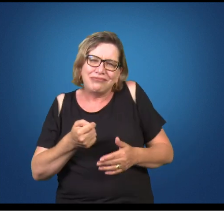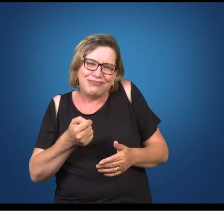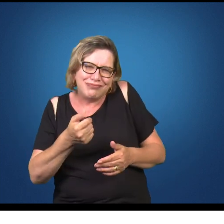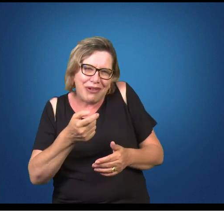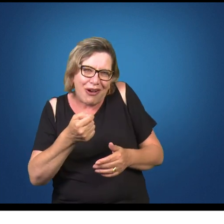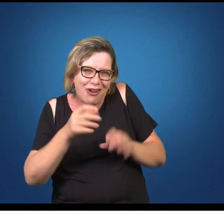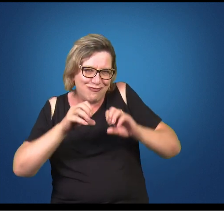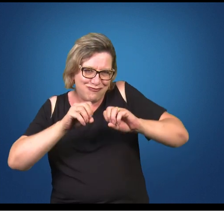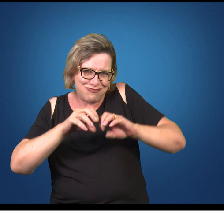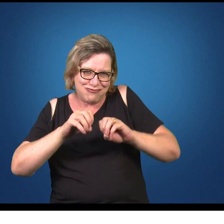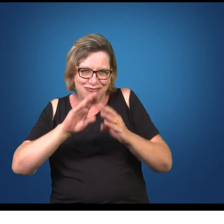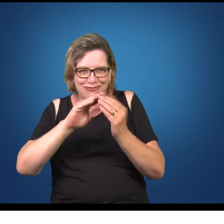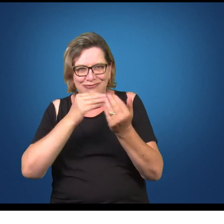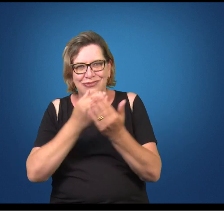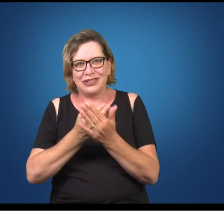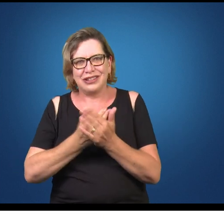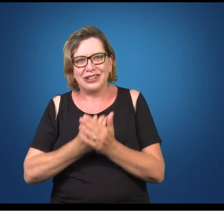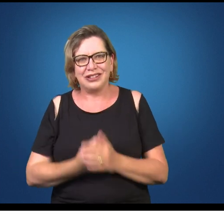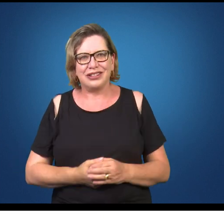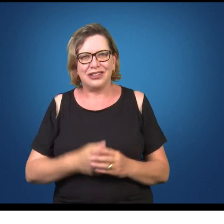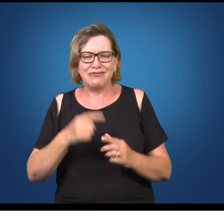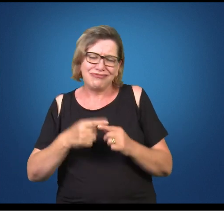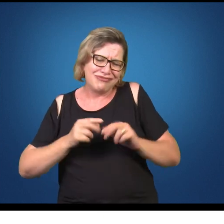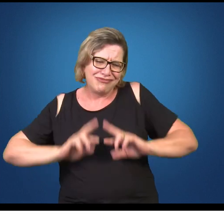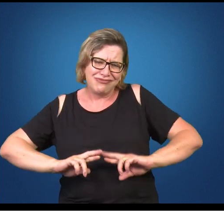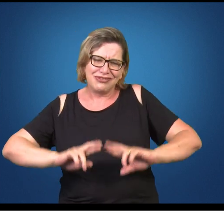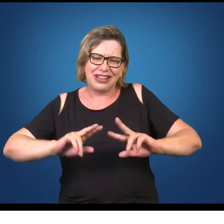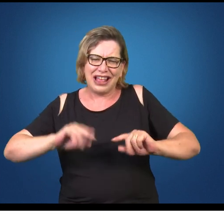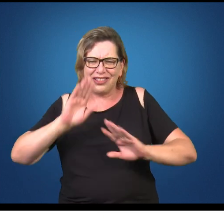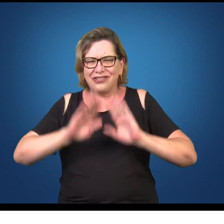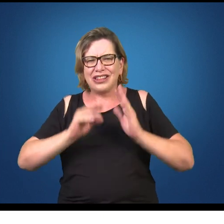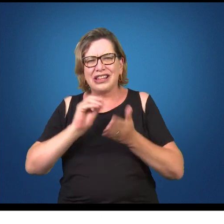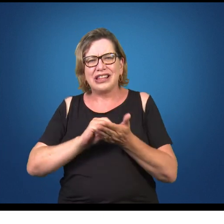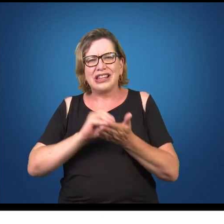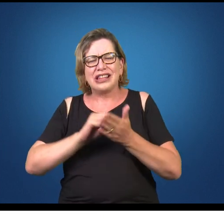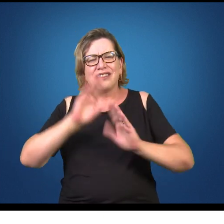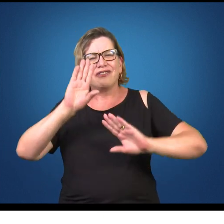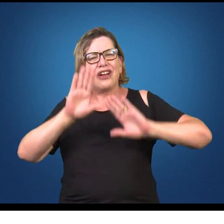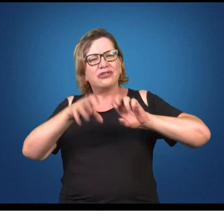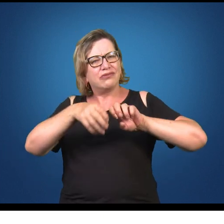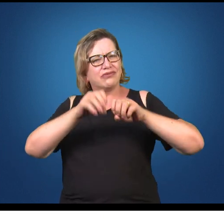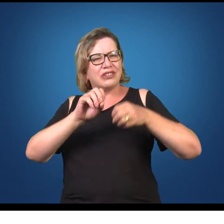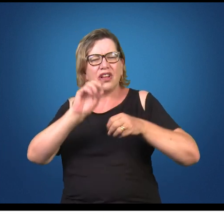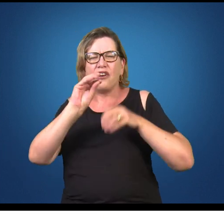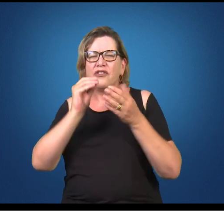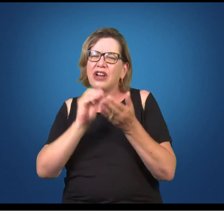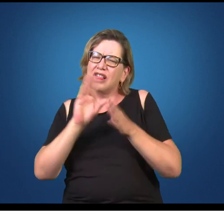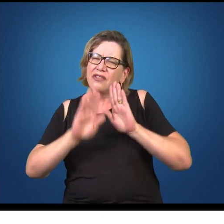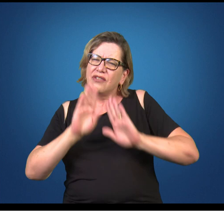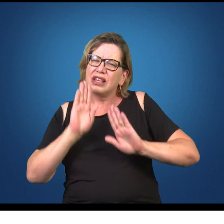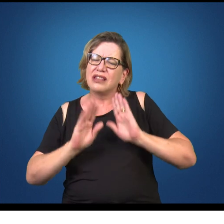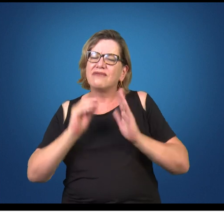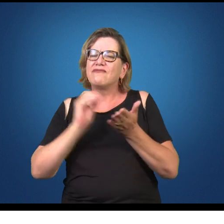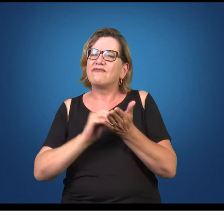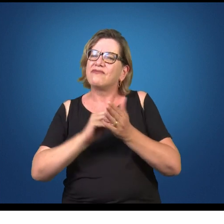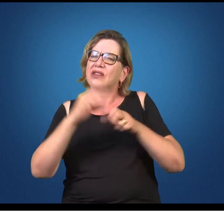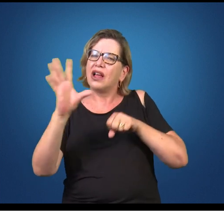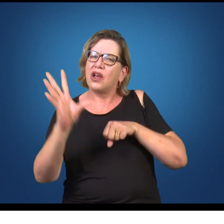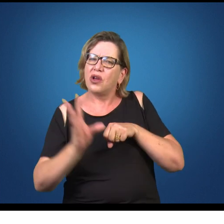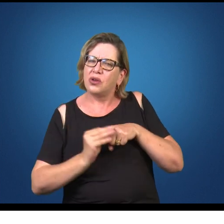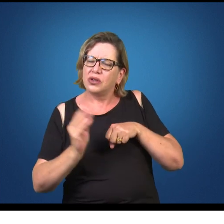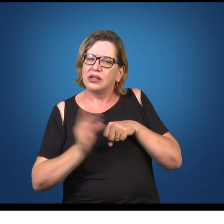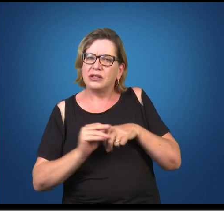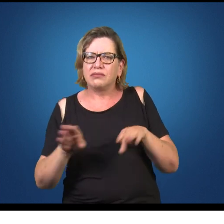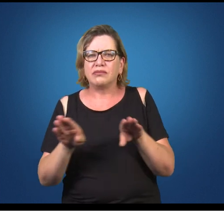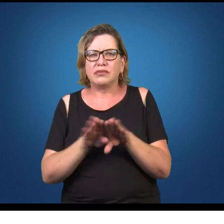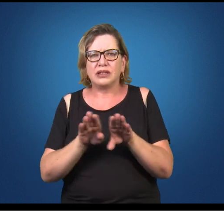preterido nesse sentido, né? Por questões diversas, né? Formação dos professores, conhecimento e até questão